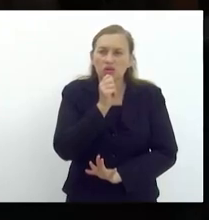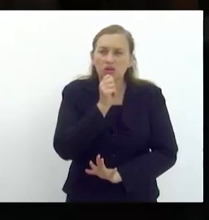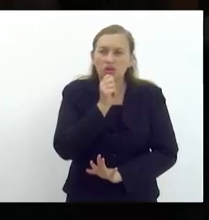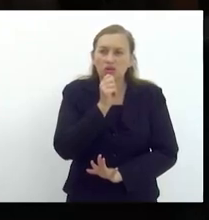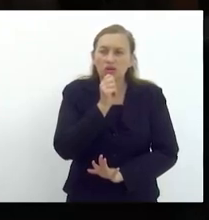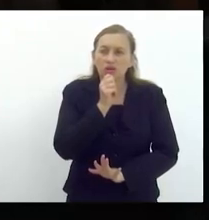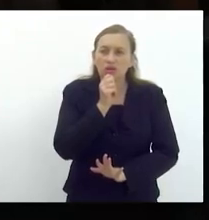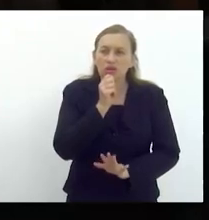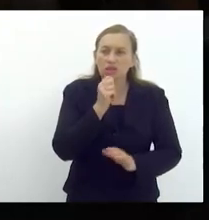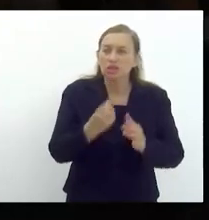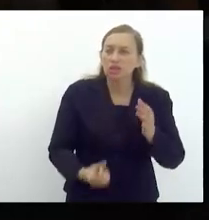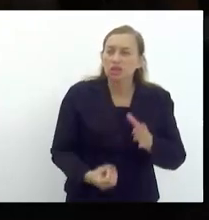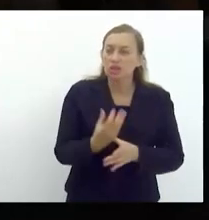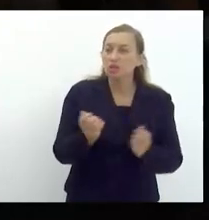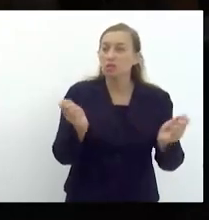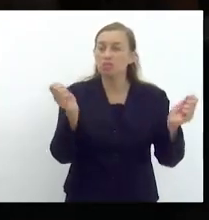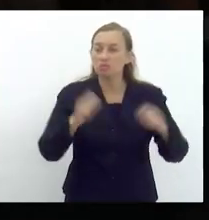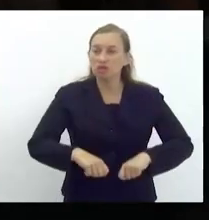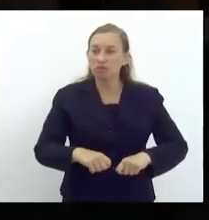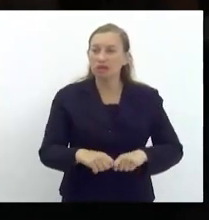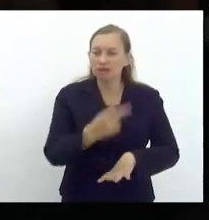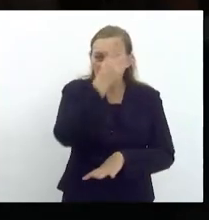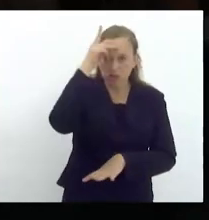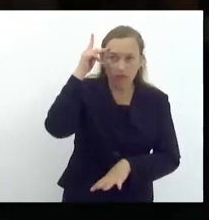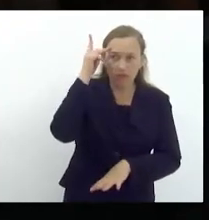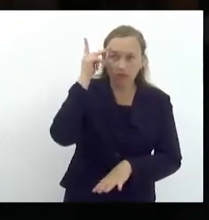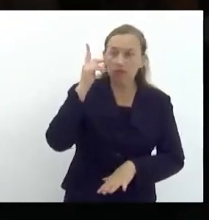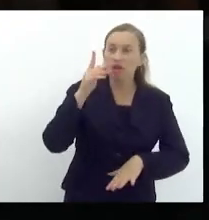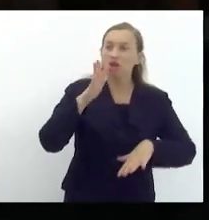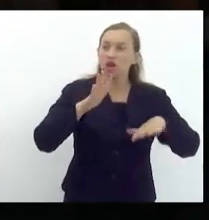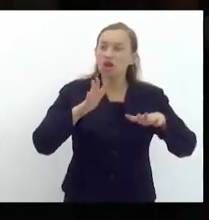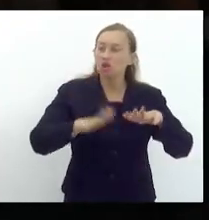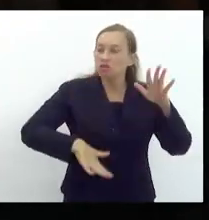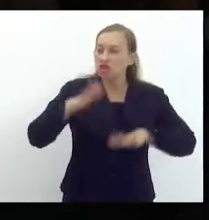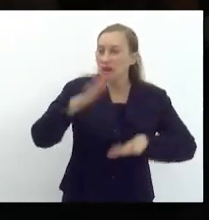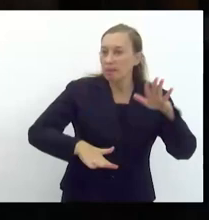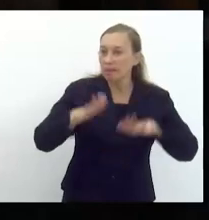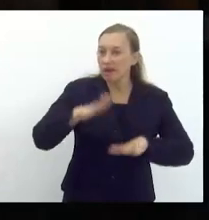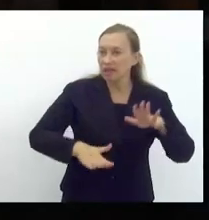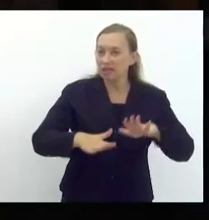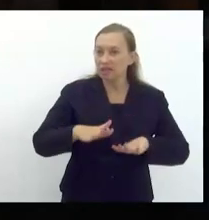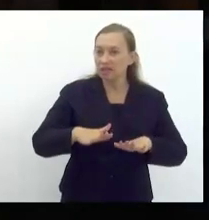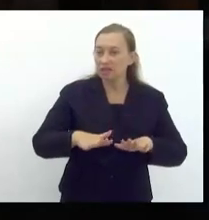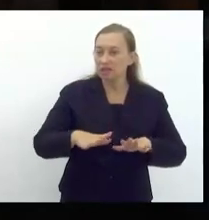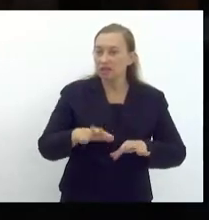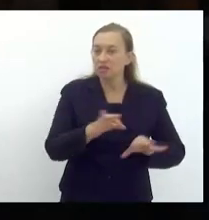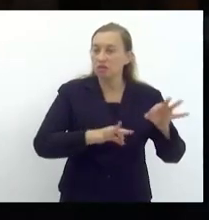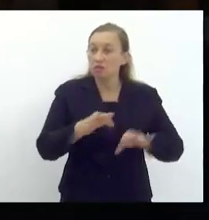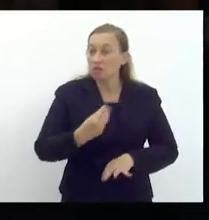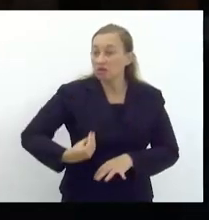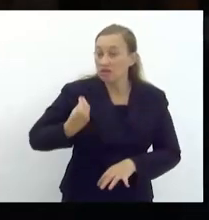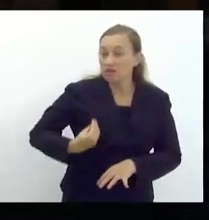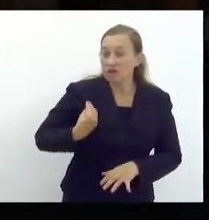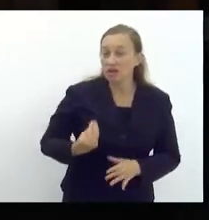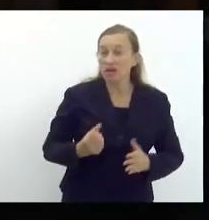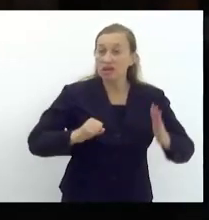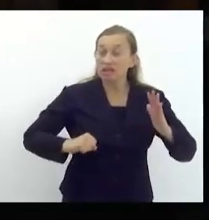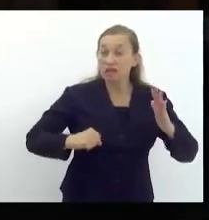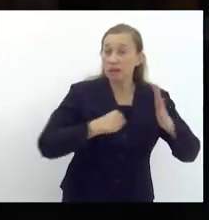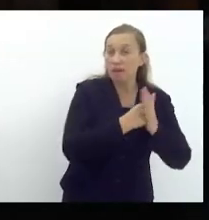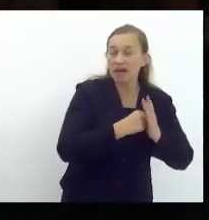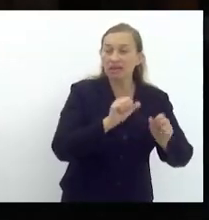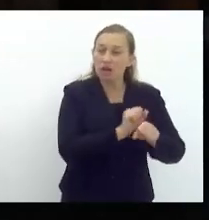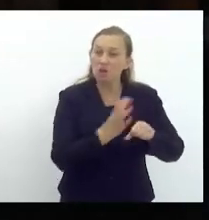construção de possibilidade dessas pessoas que hoje dependem desse programa de sobreviverem Então os impactos da